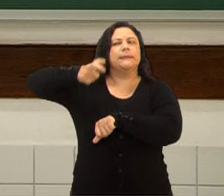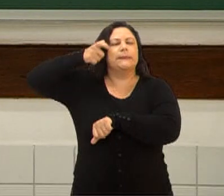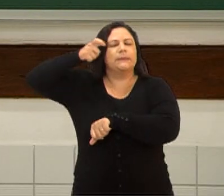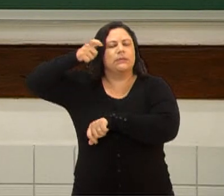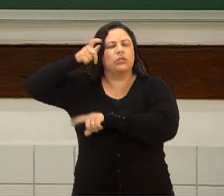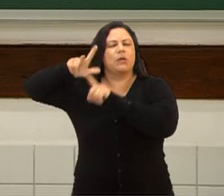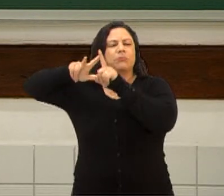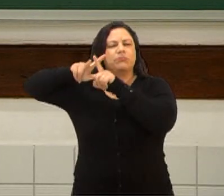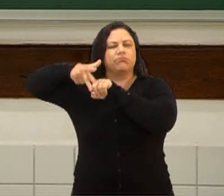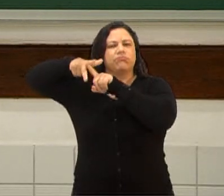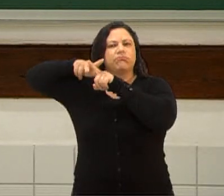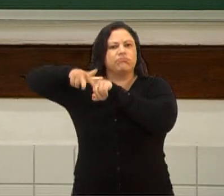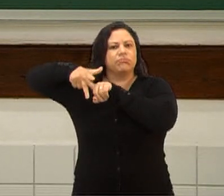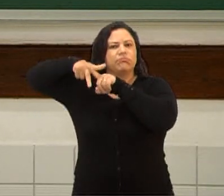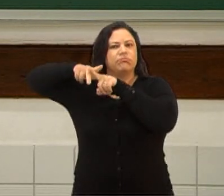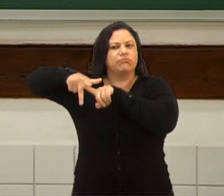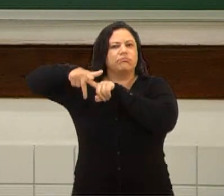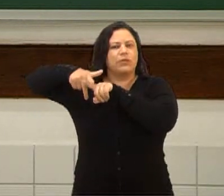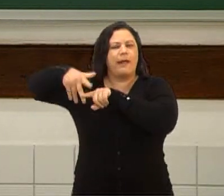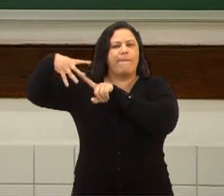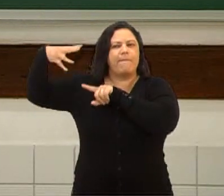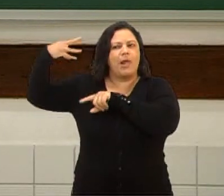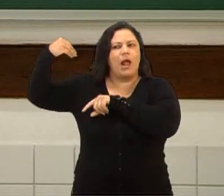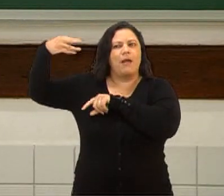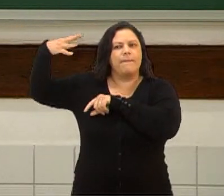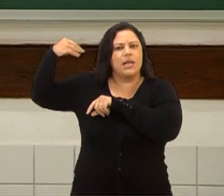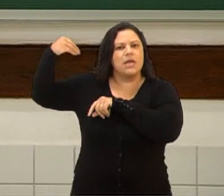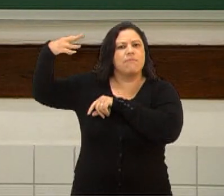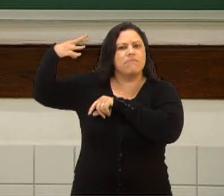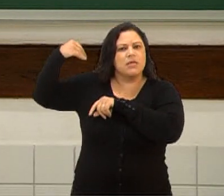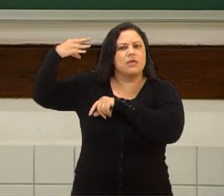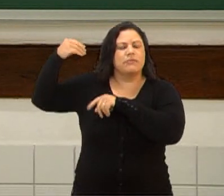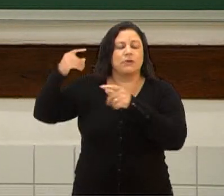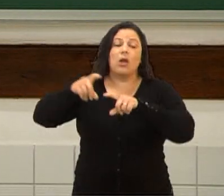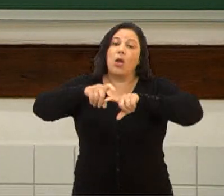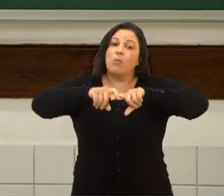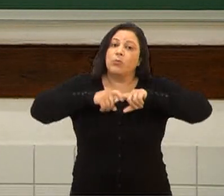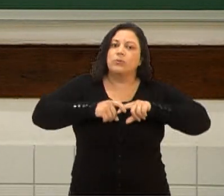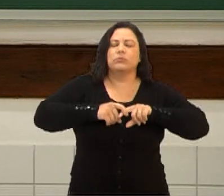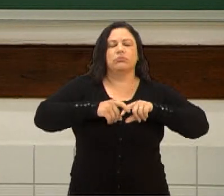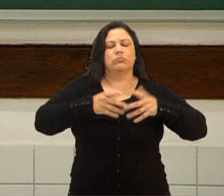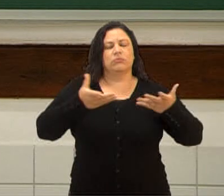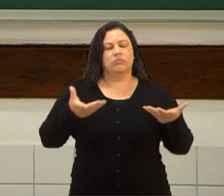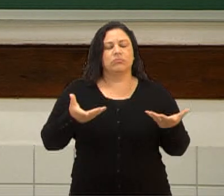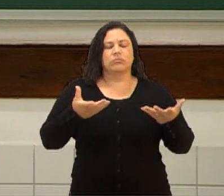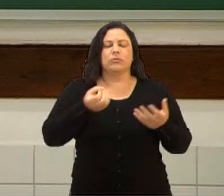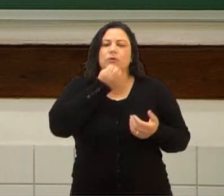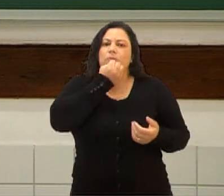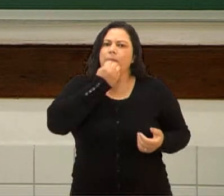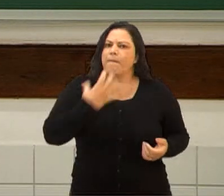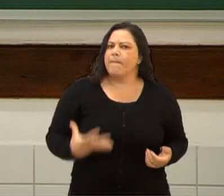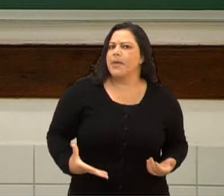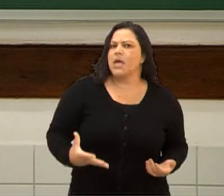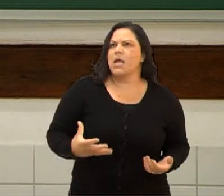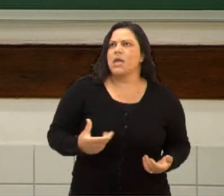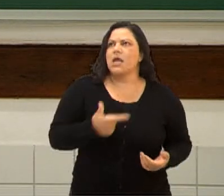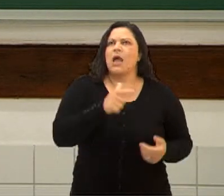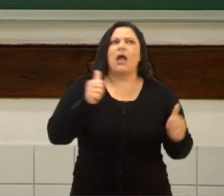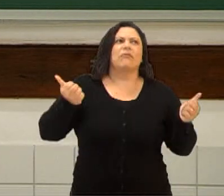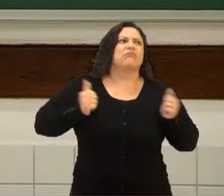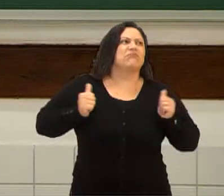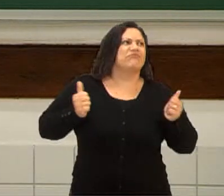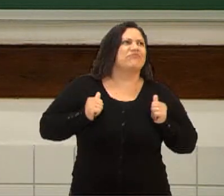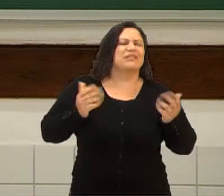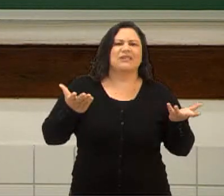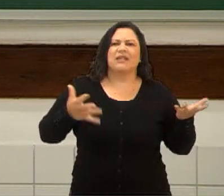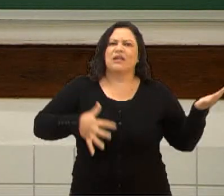isso que a gente tem que estar sempre ocupado com alguma coisa que vai fazer bem para nós. Né? Então, não tenho nada para fazer? Vou tocar